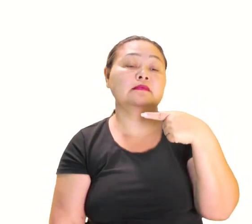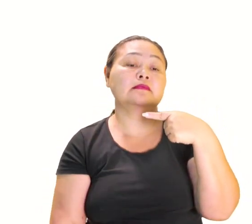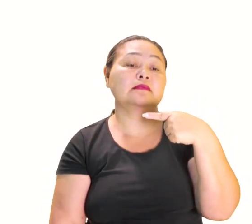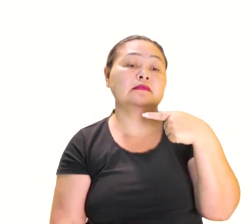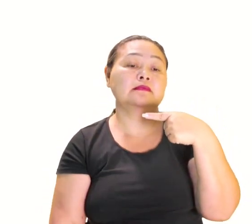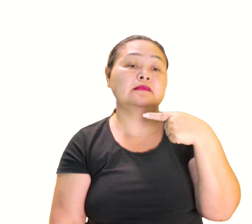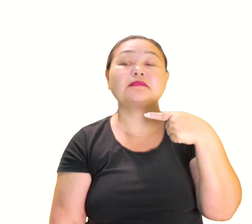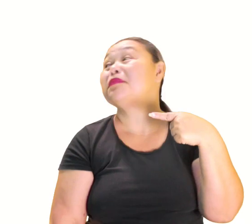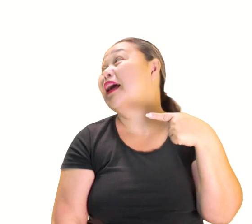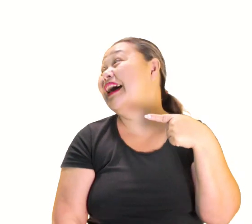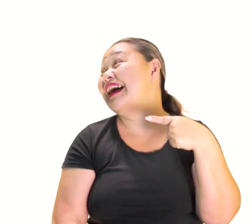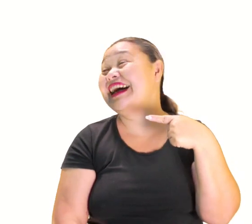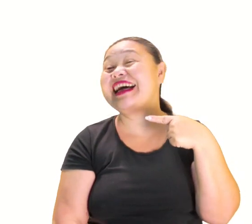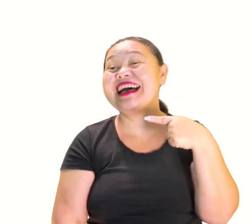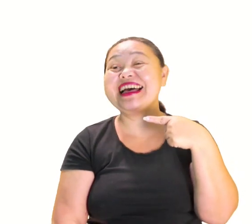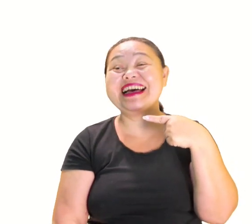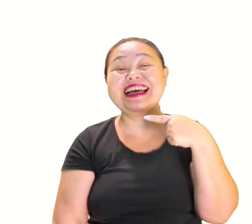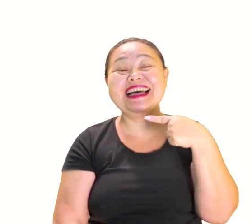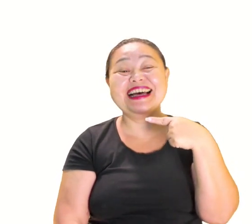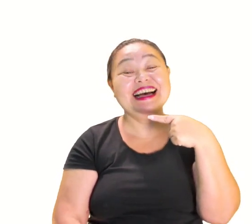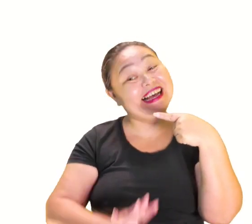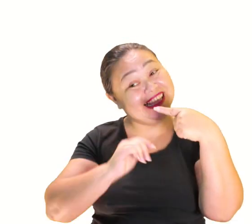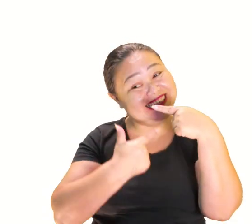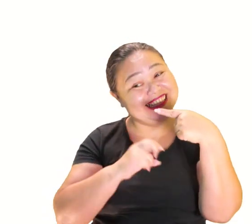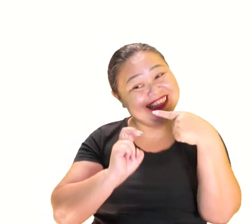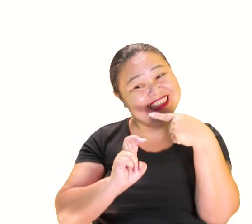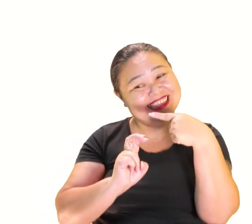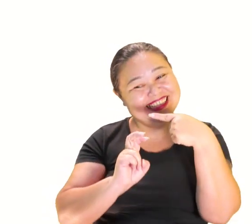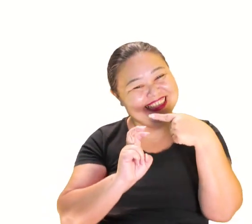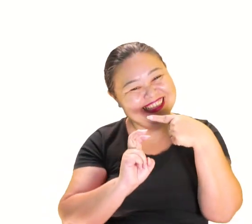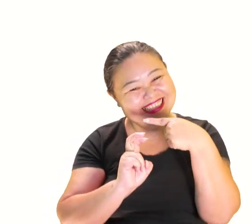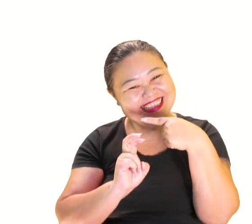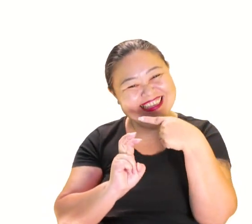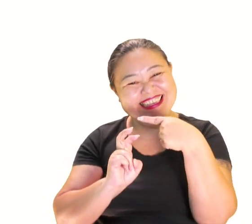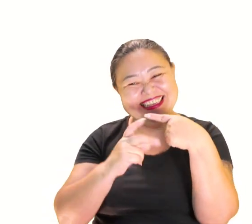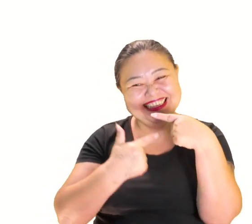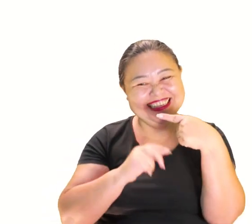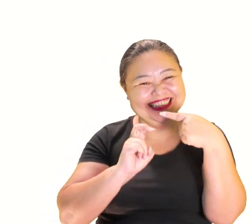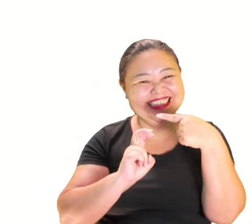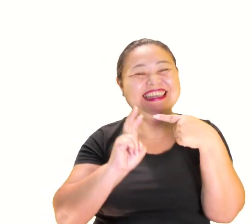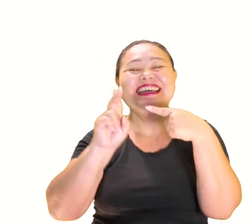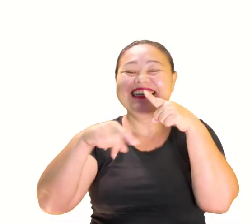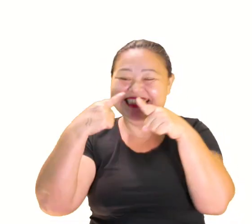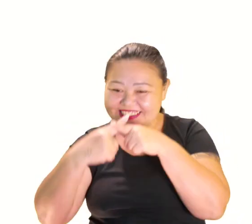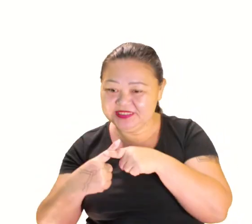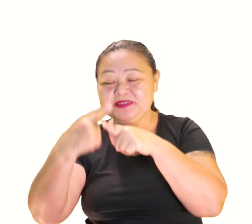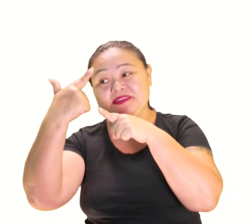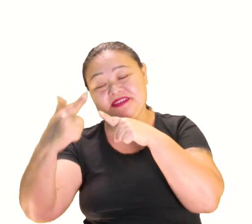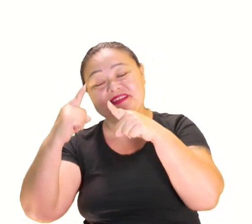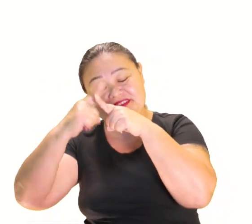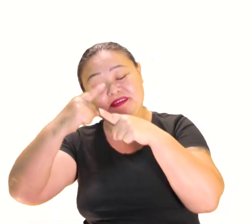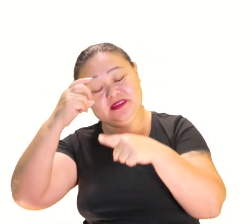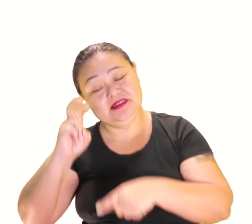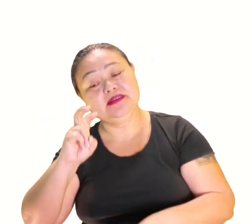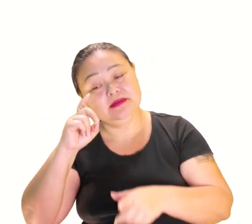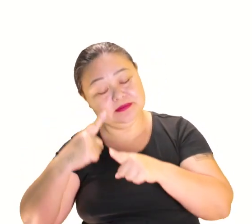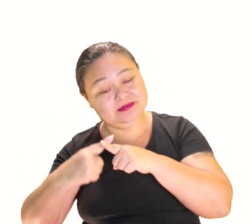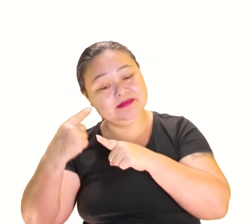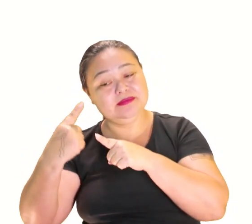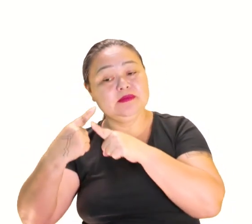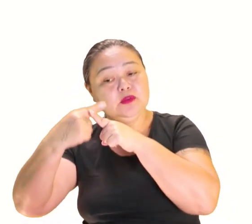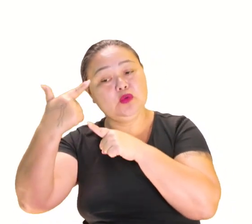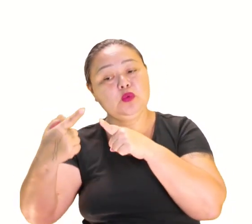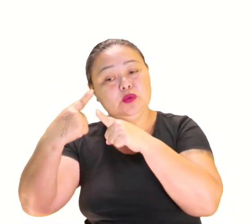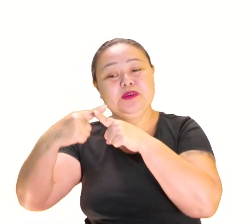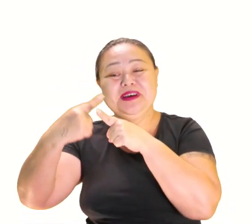quinta potência. A potência. Porque é 2 vezes 2 vezes 2 vezes 2, 5 vezes, né? 5 vezes. 5